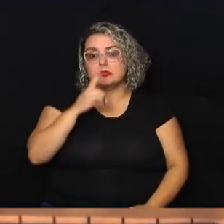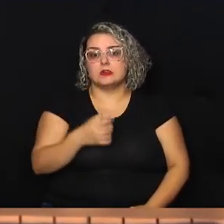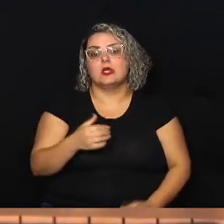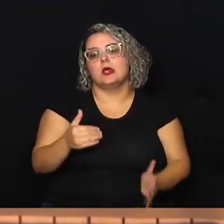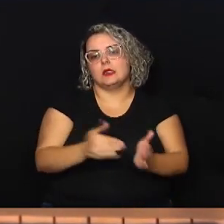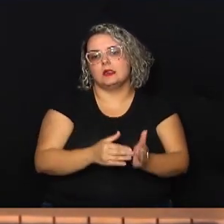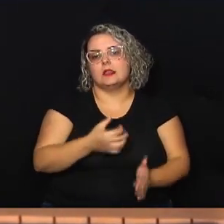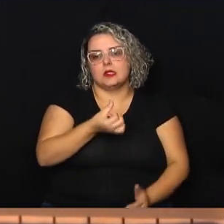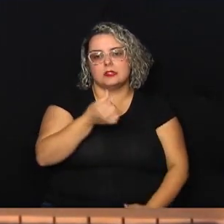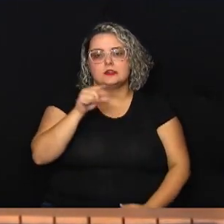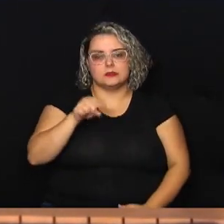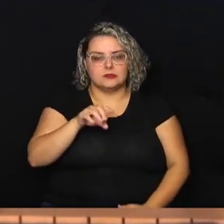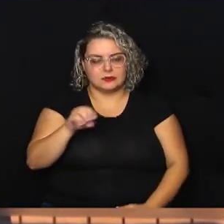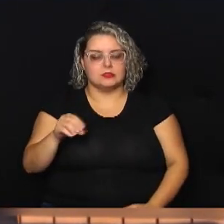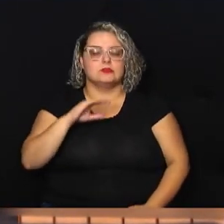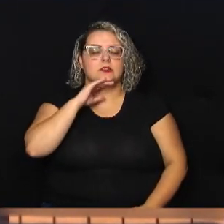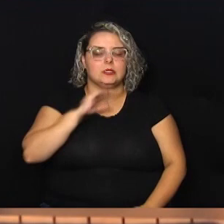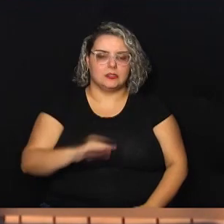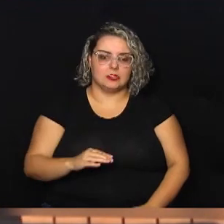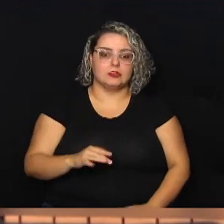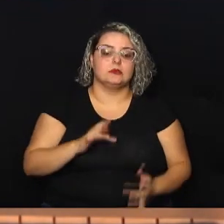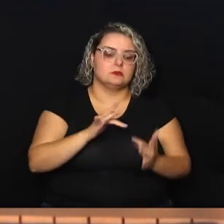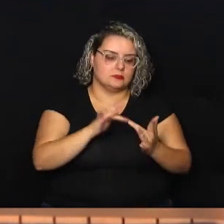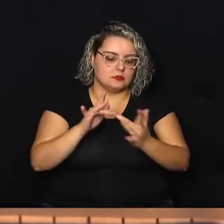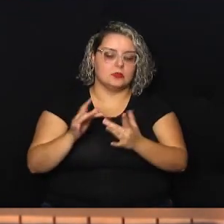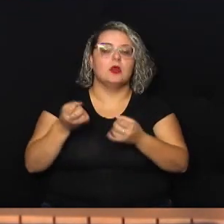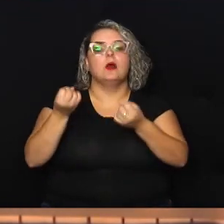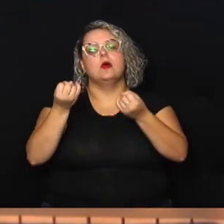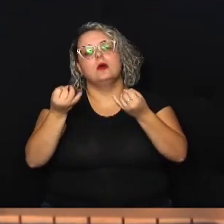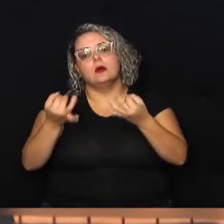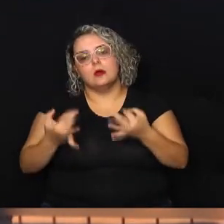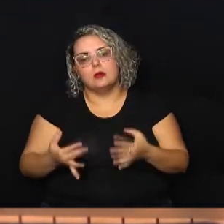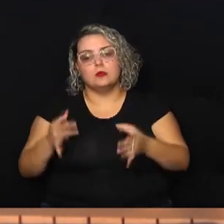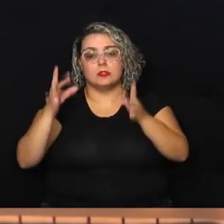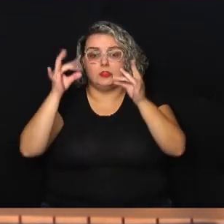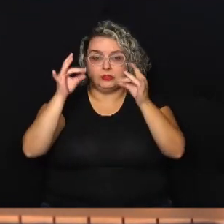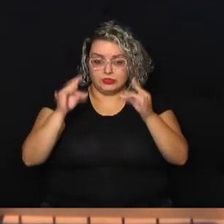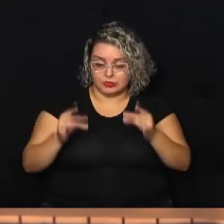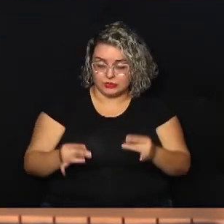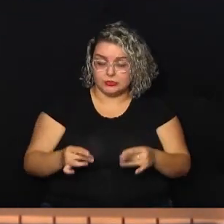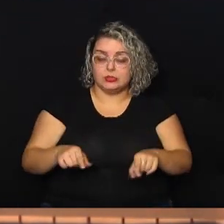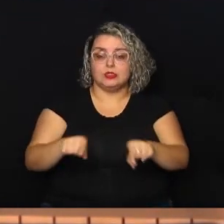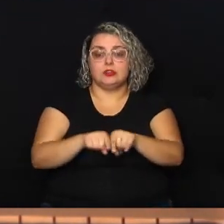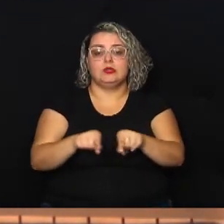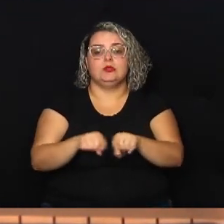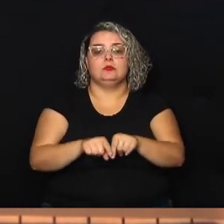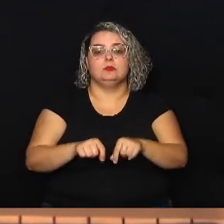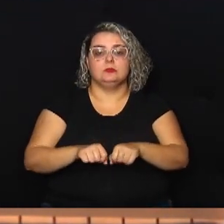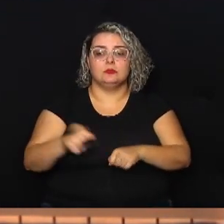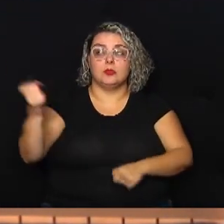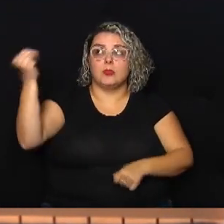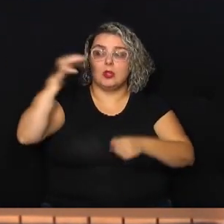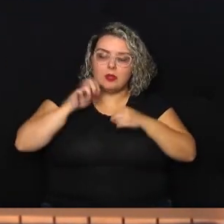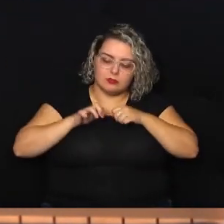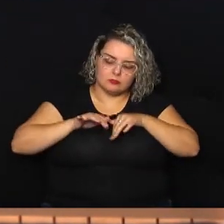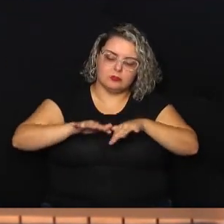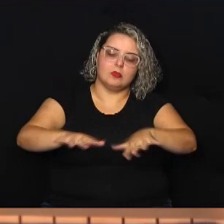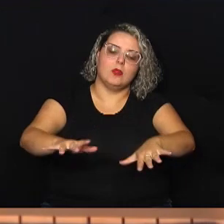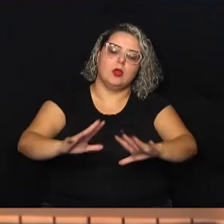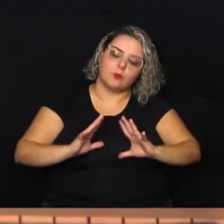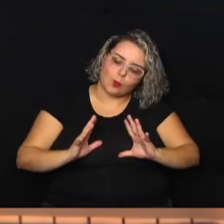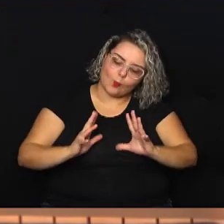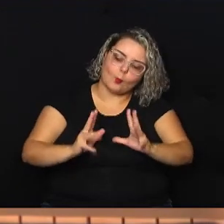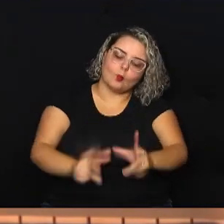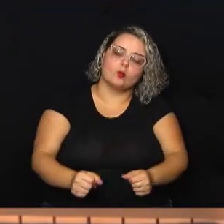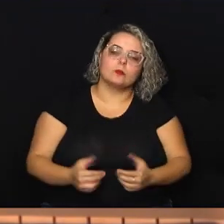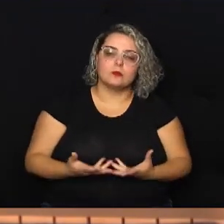quiser contactar, nós vamos explicar de maneira mais detalhada e também transmitir a luz purificadora. O mais